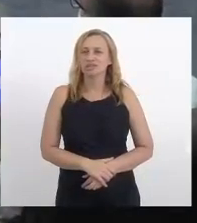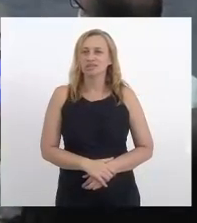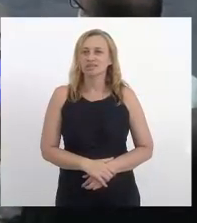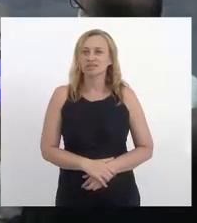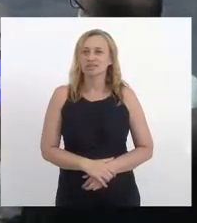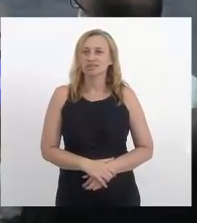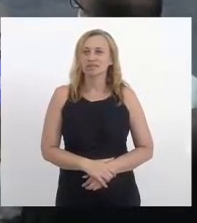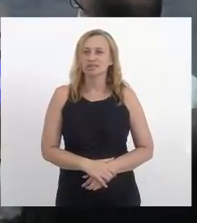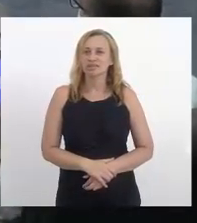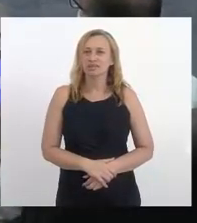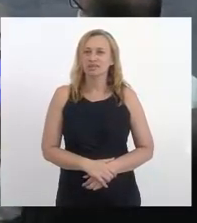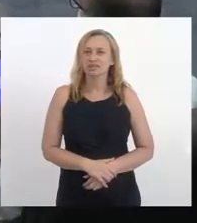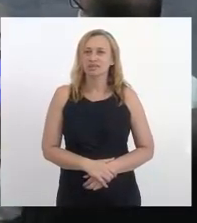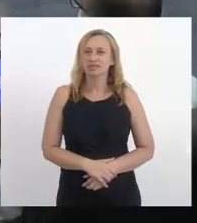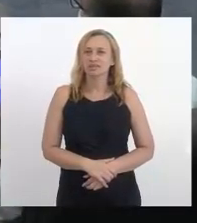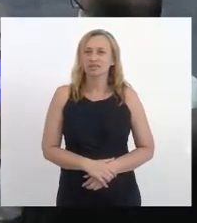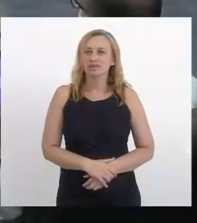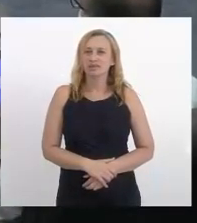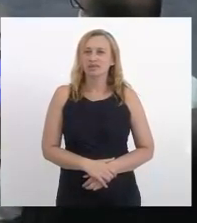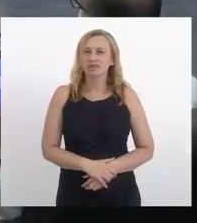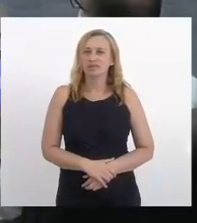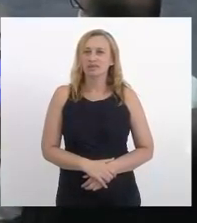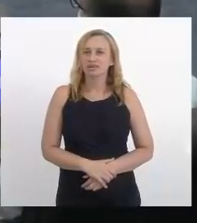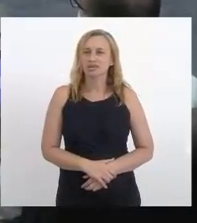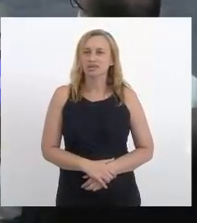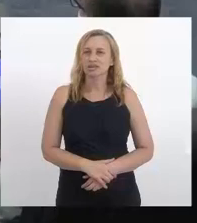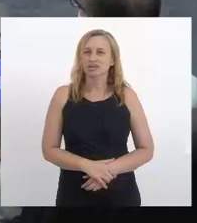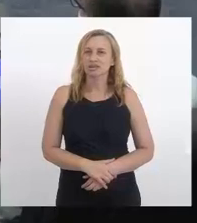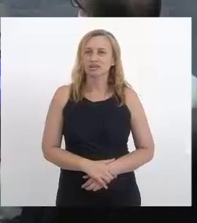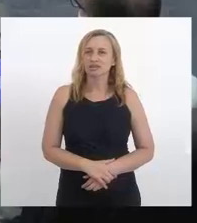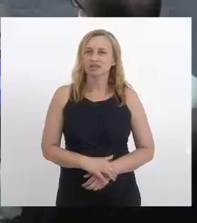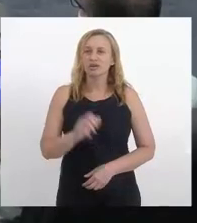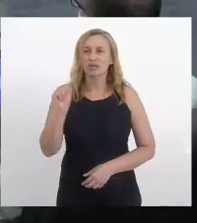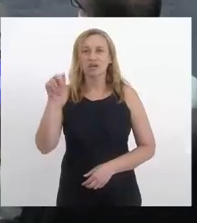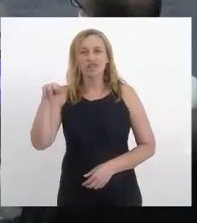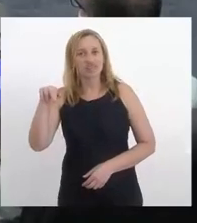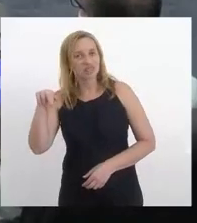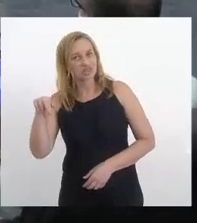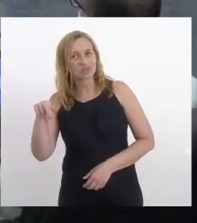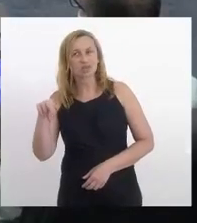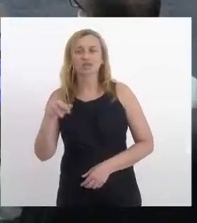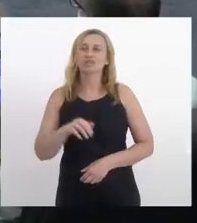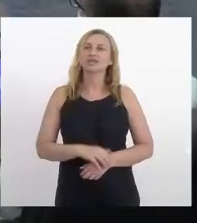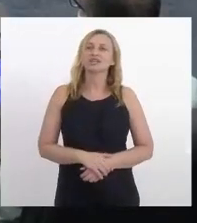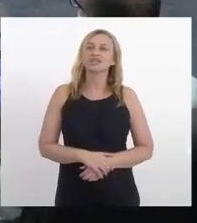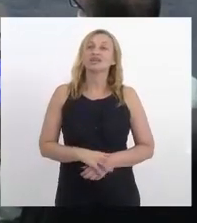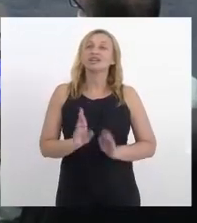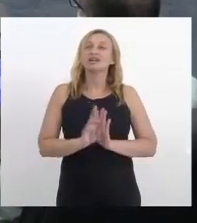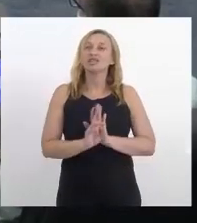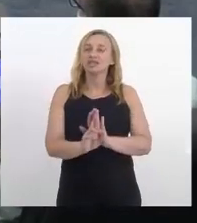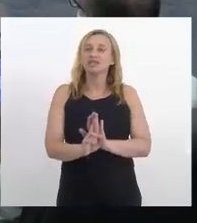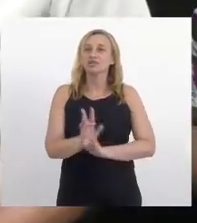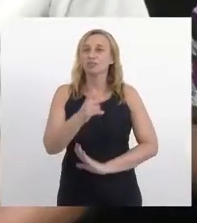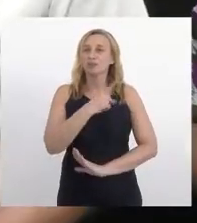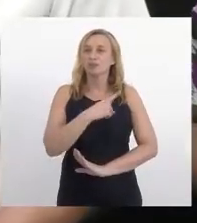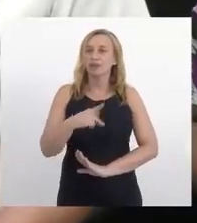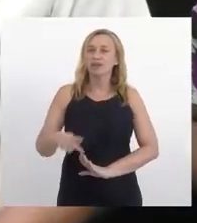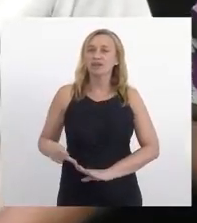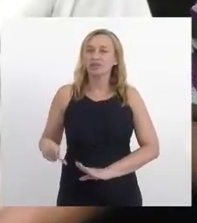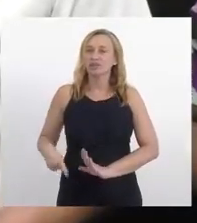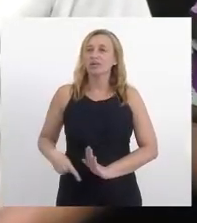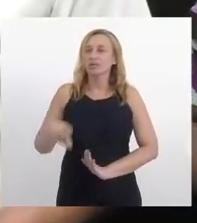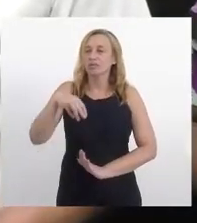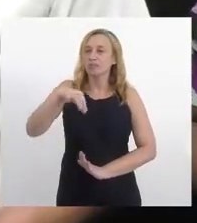Estou segurando sozinha. Bem, o Anderson do Muda, que está representando o presidente Marco